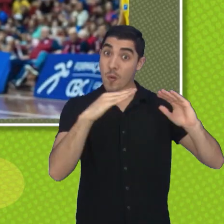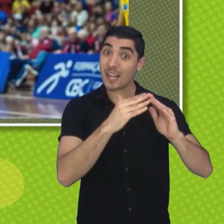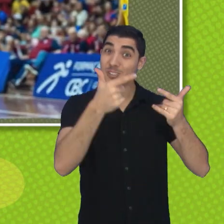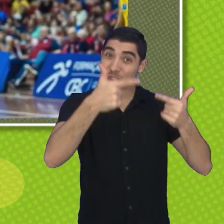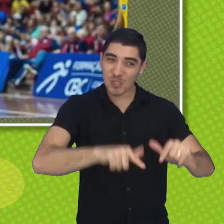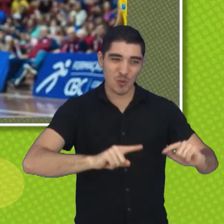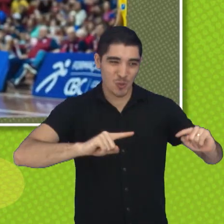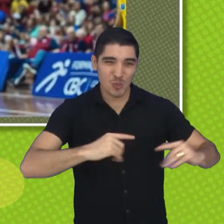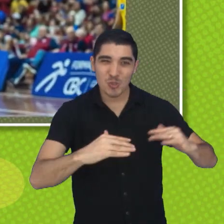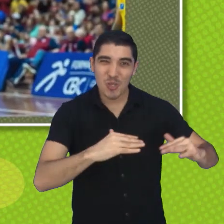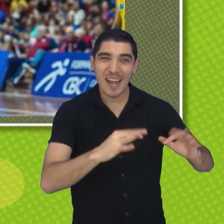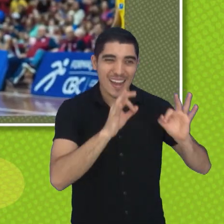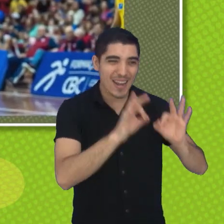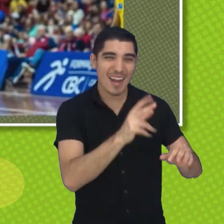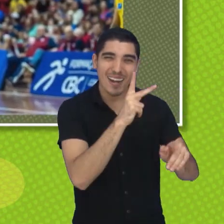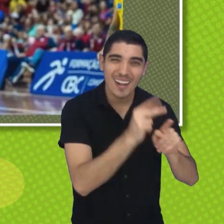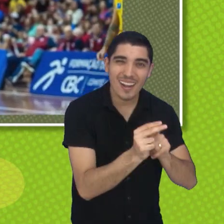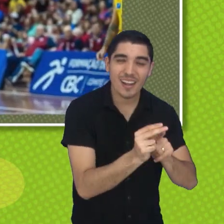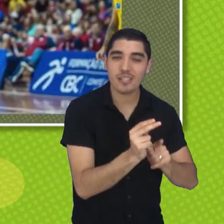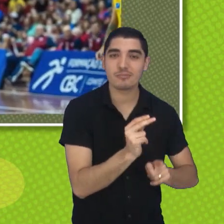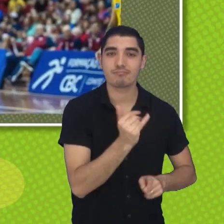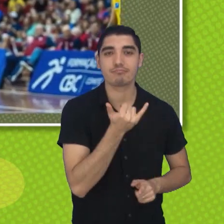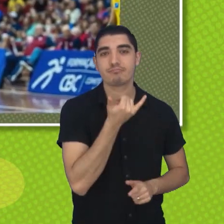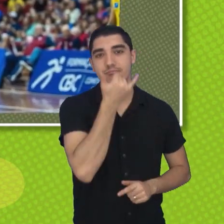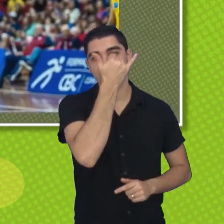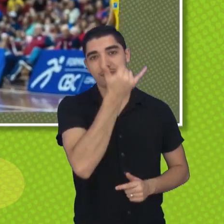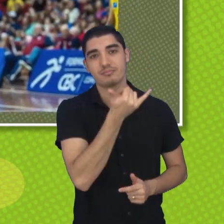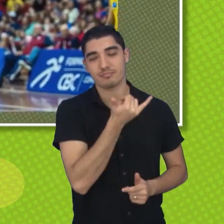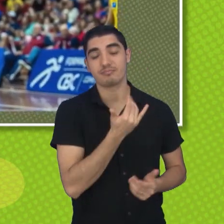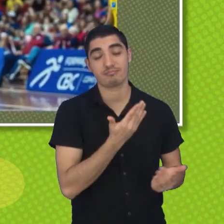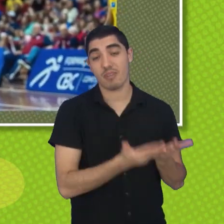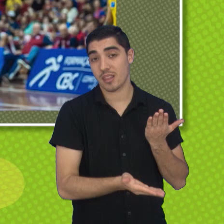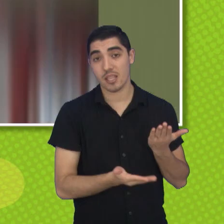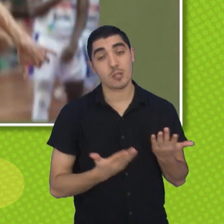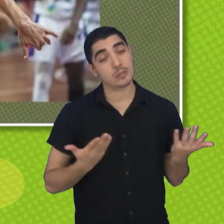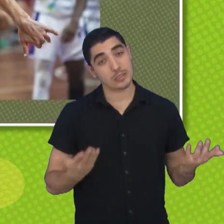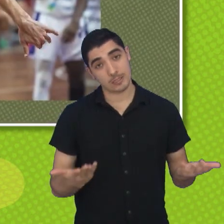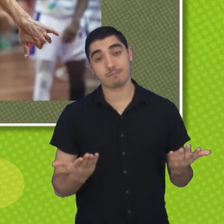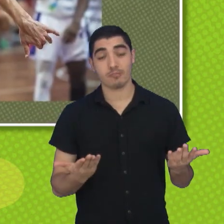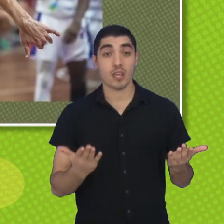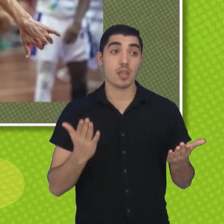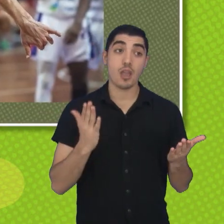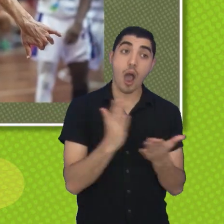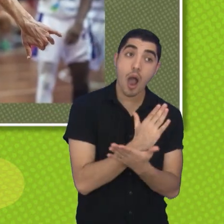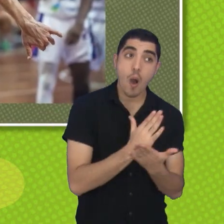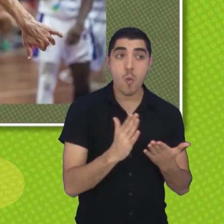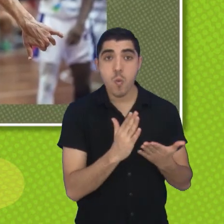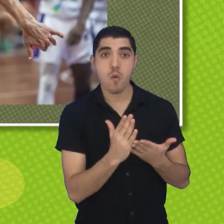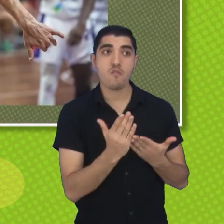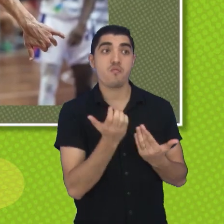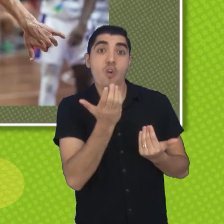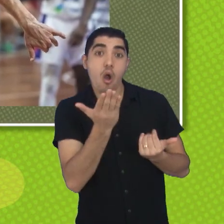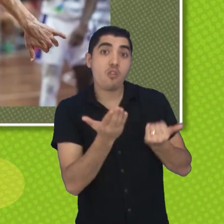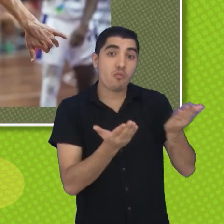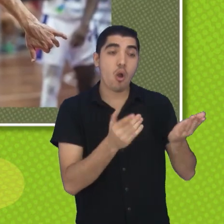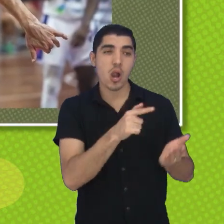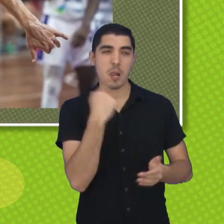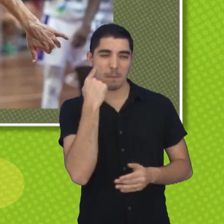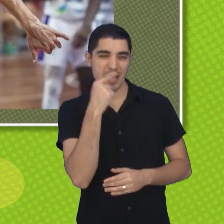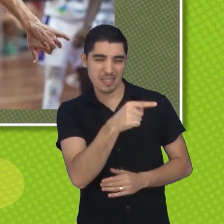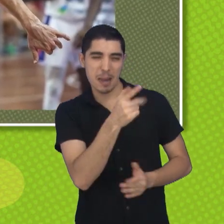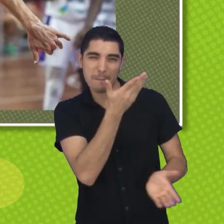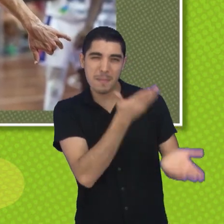achava que o São José venceria, não venceu. Aí alguns jogos fora de casa que o São José a gente achava que talvez pudesse